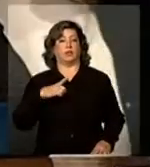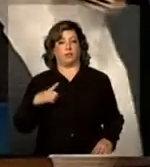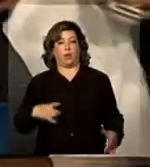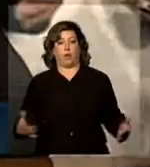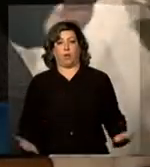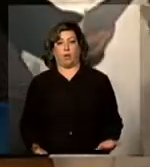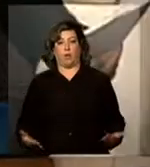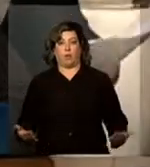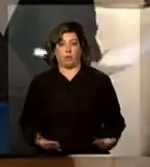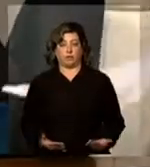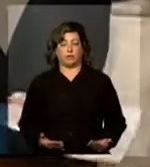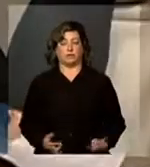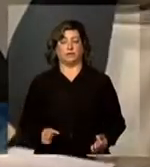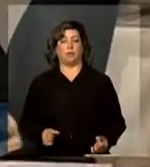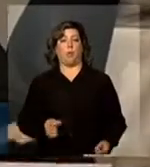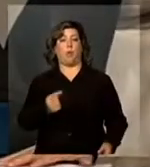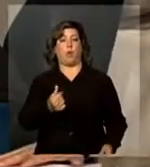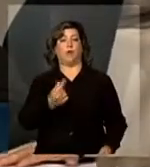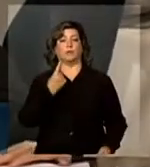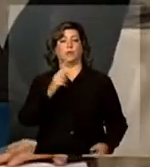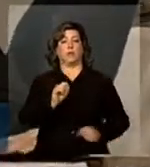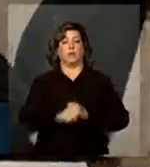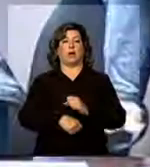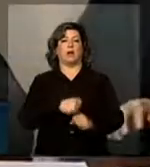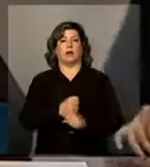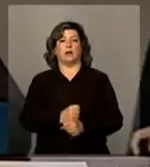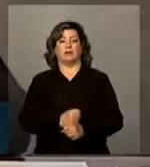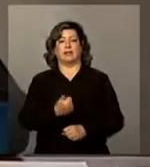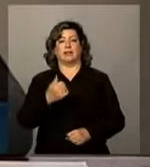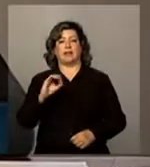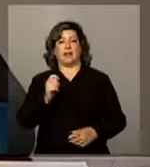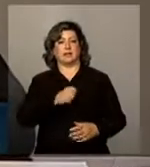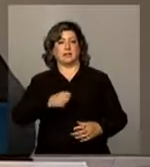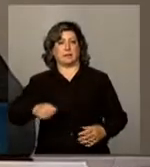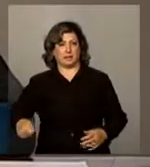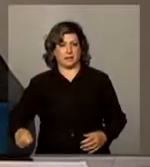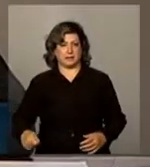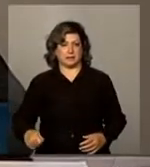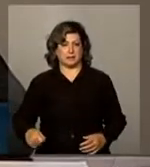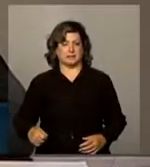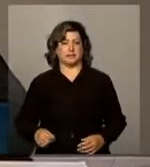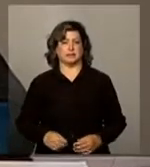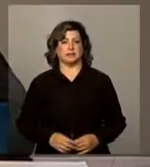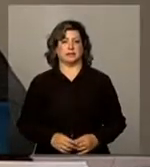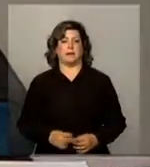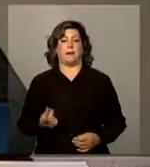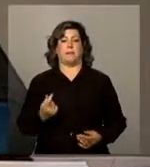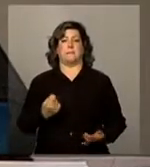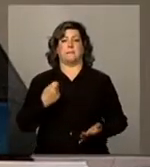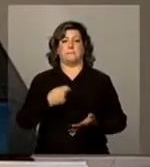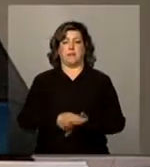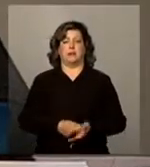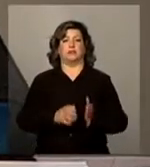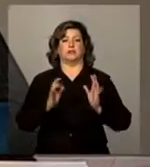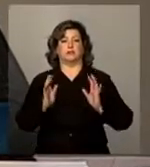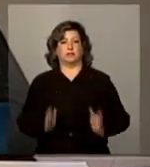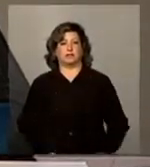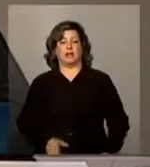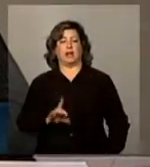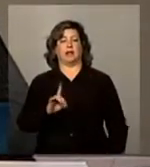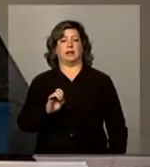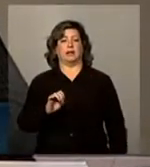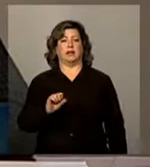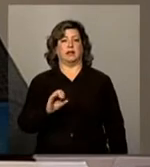agora quase um ano, de 10 meses, mais ou menos, de pagamentos já da desoneração, né,